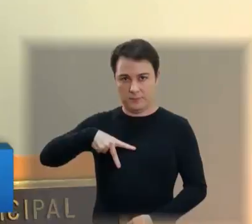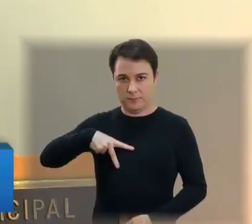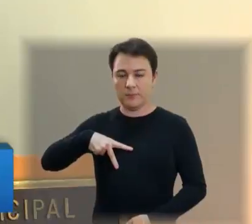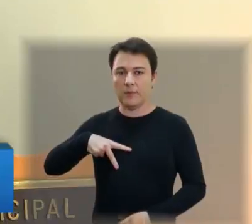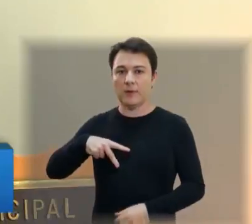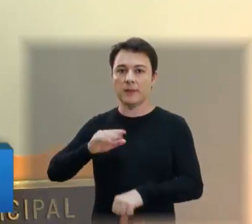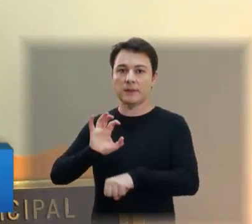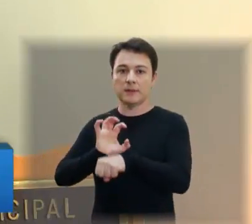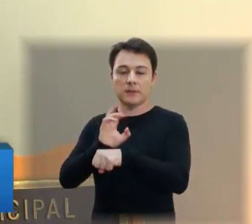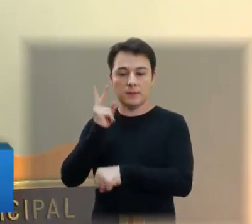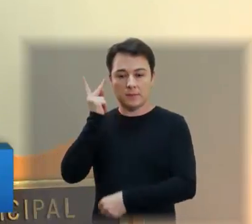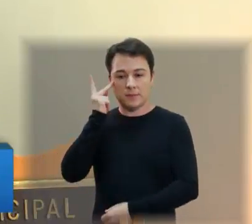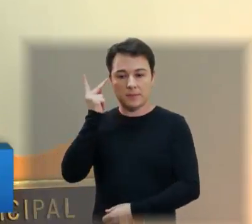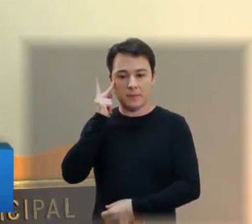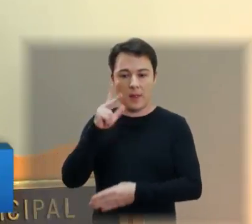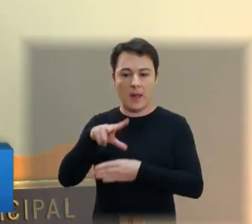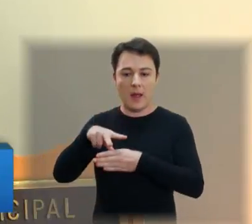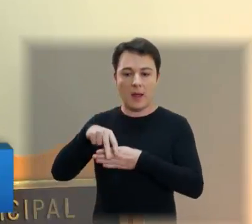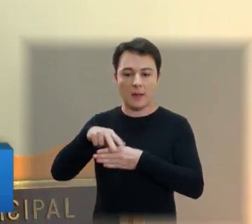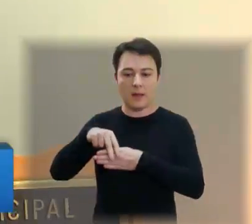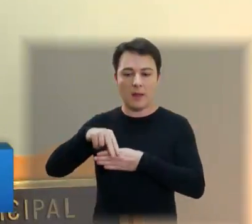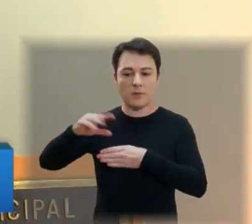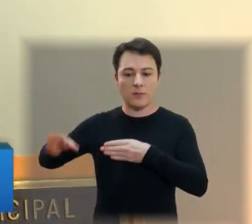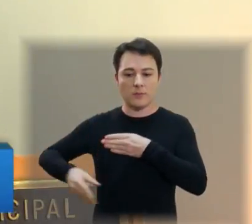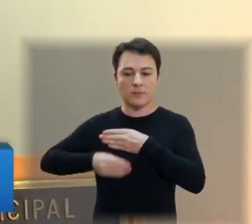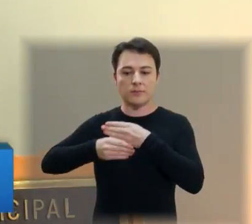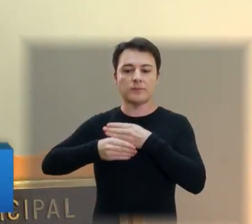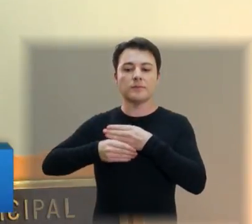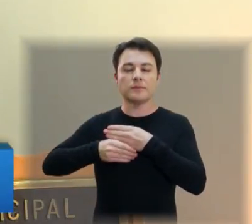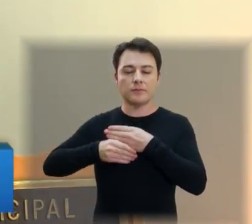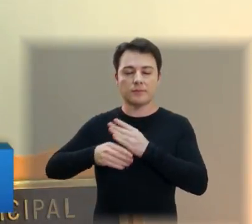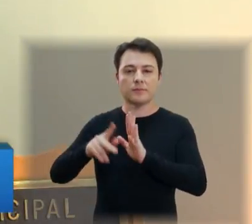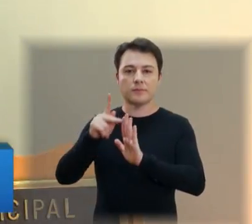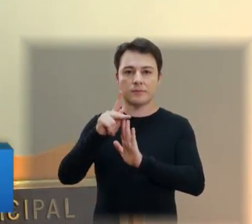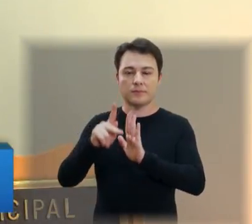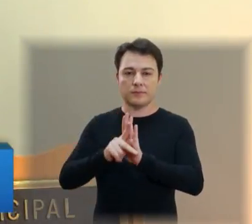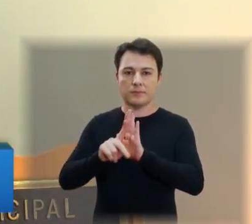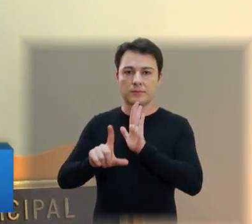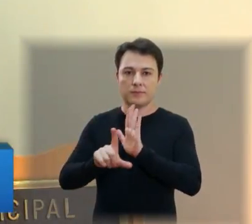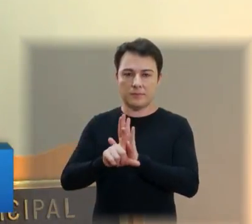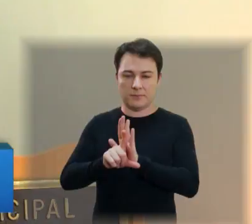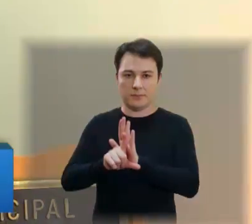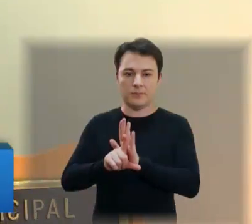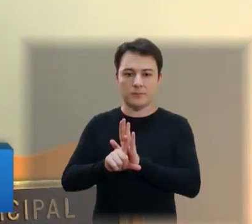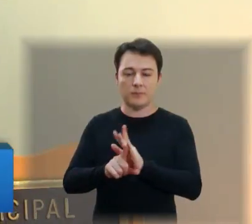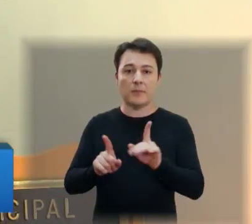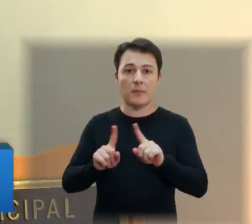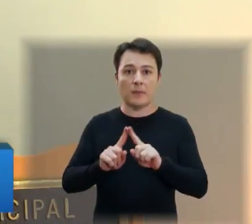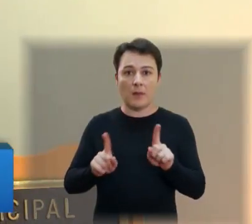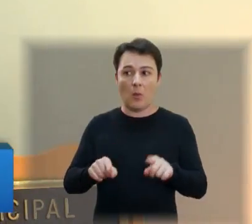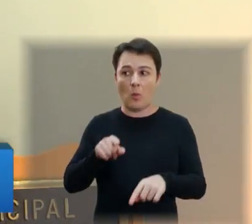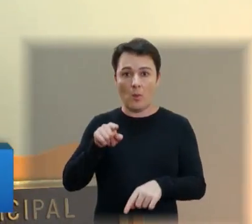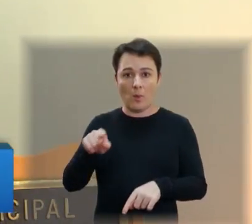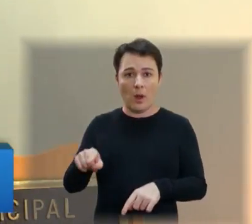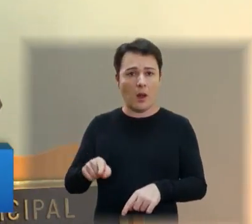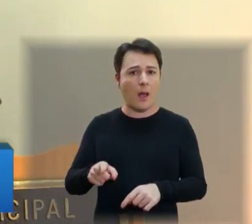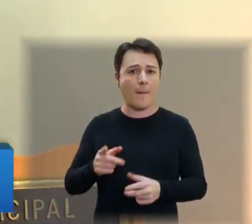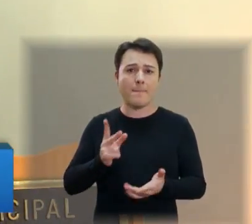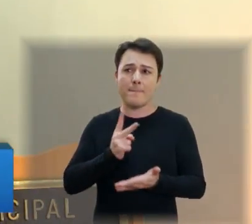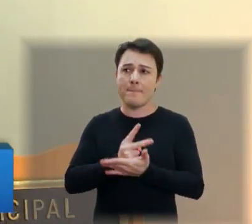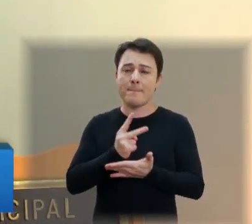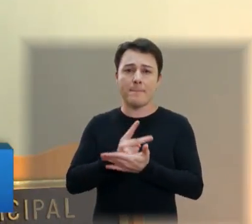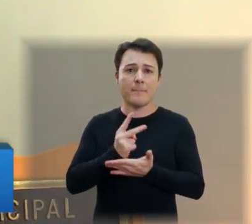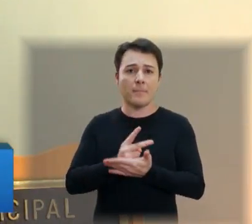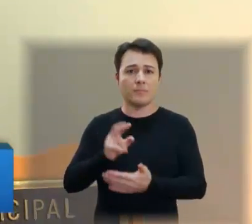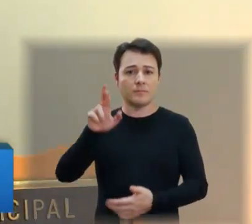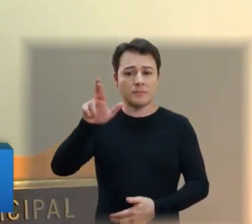Paulo, em anexos à propositura. A apresentação da tal propositura se ampara nos mesmos motivos que